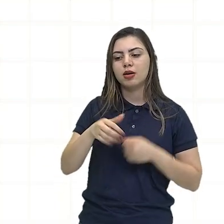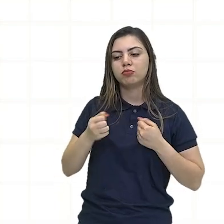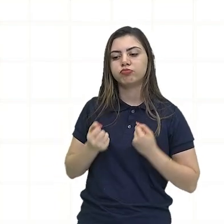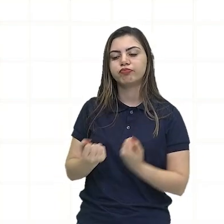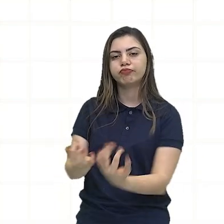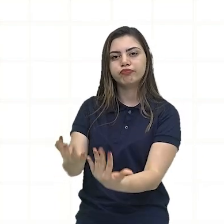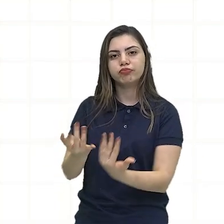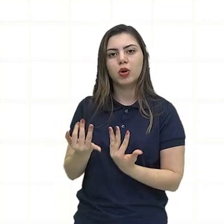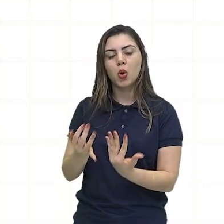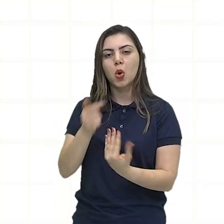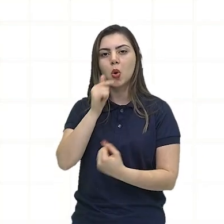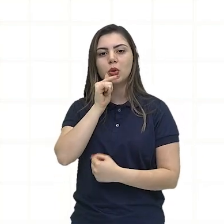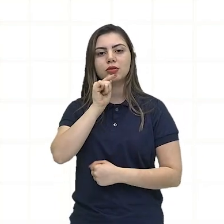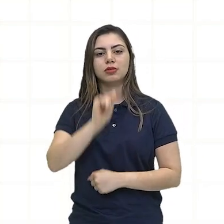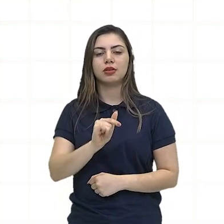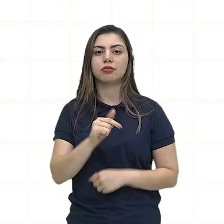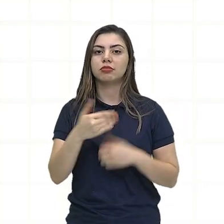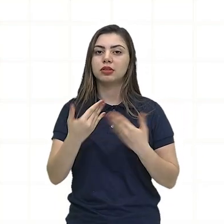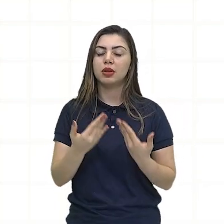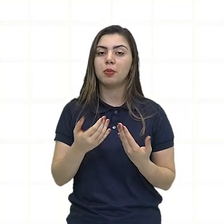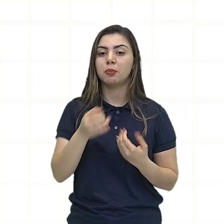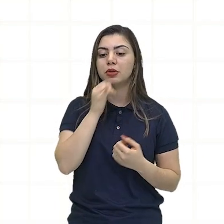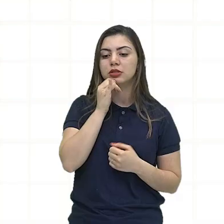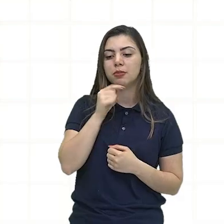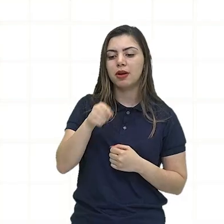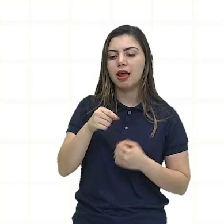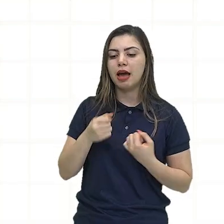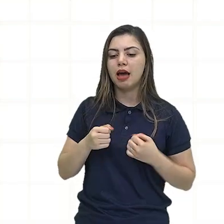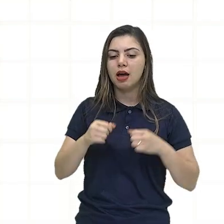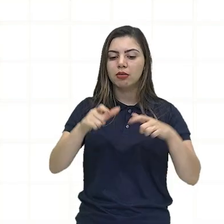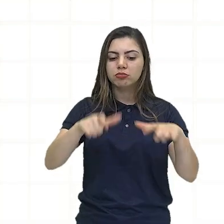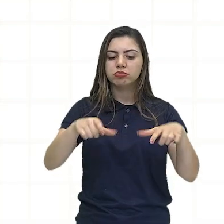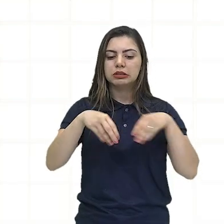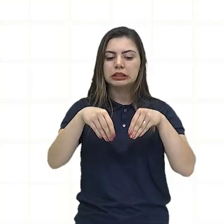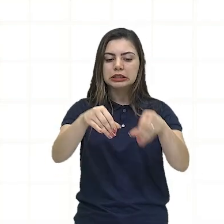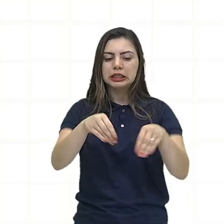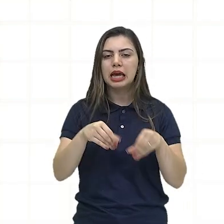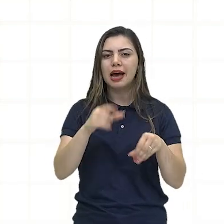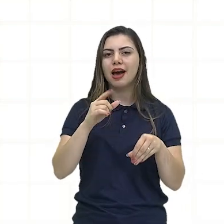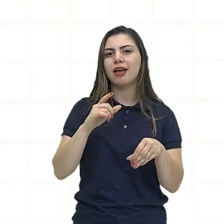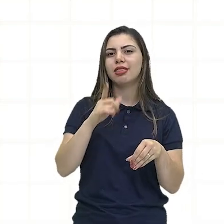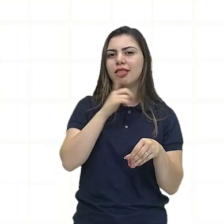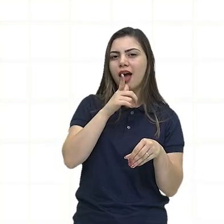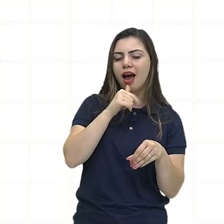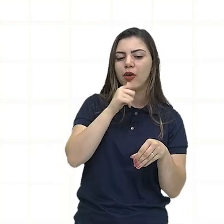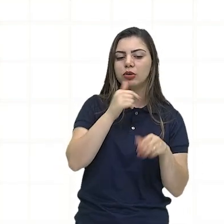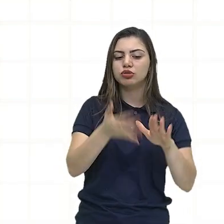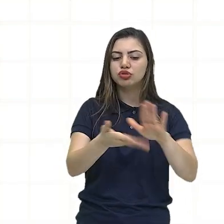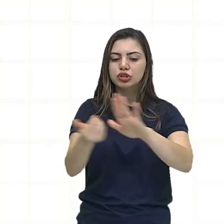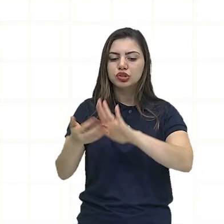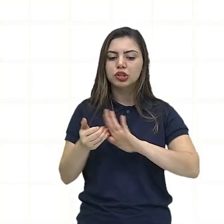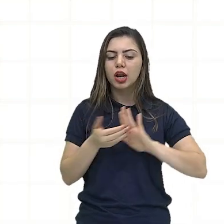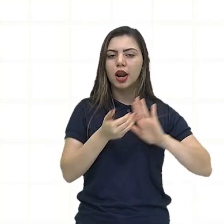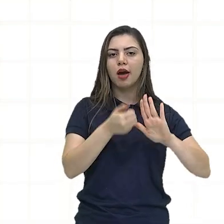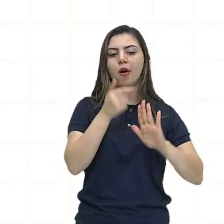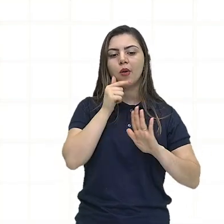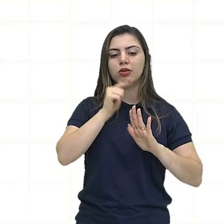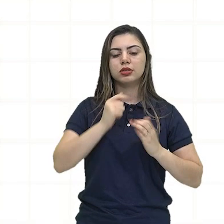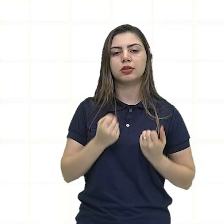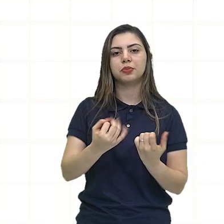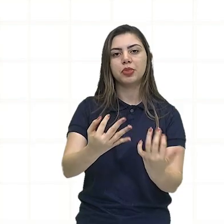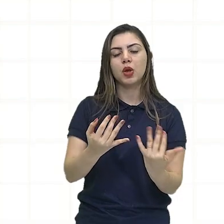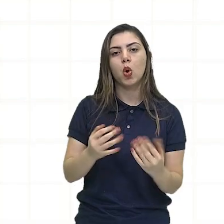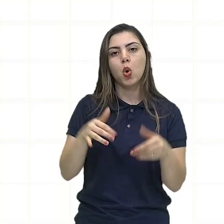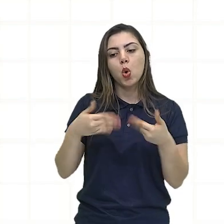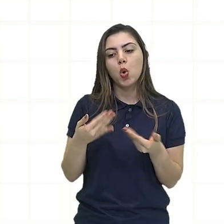produtivas, sejam áreas alagadas, com a retirada da água para poder, então, ter a produção de água ali, ou levando a água até determinado